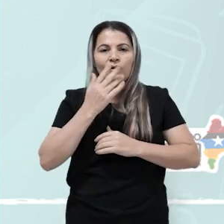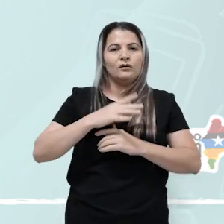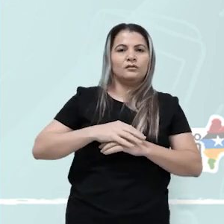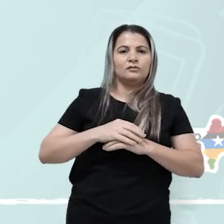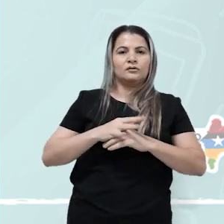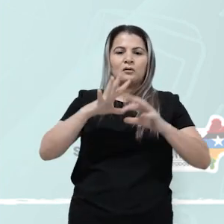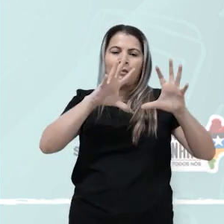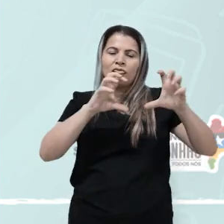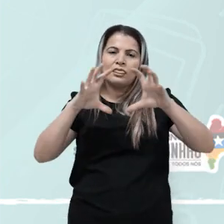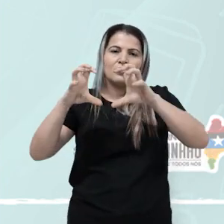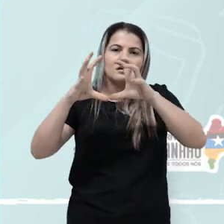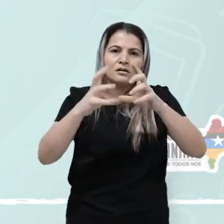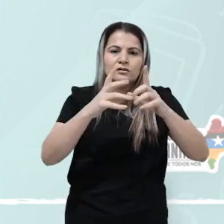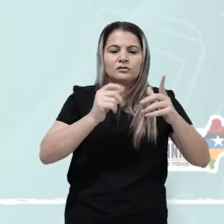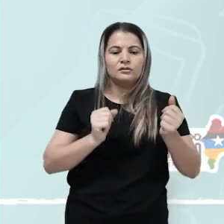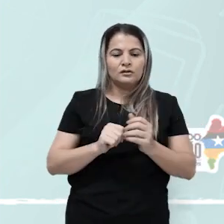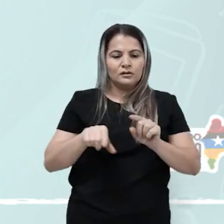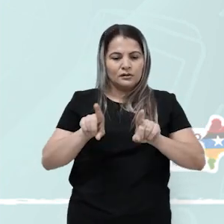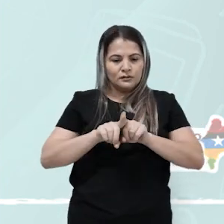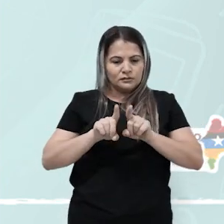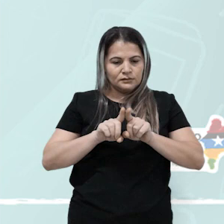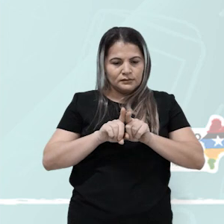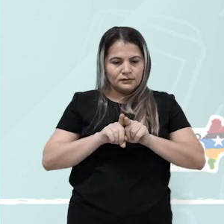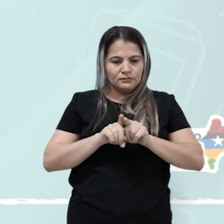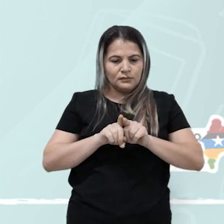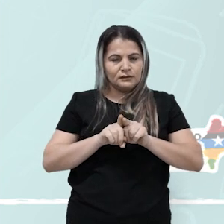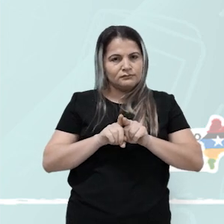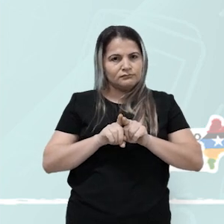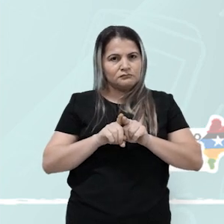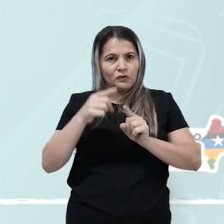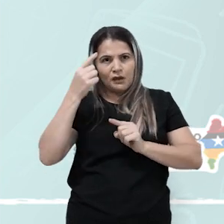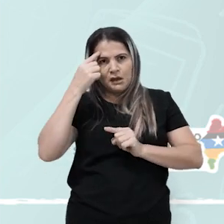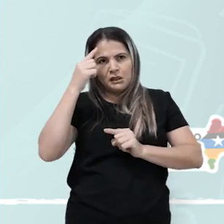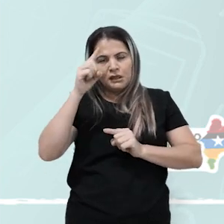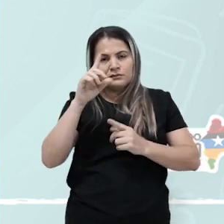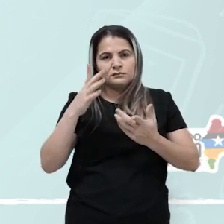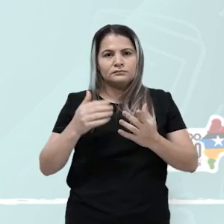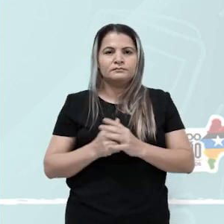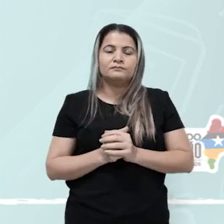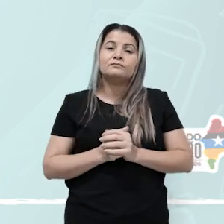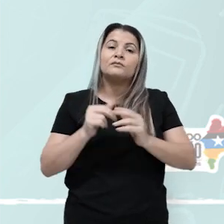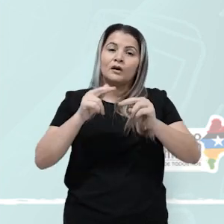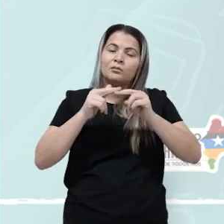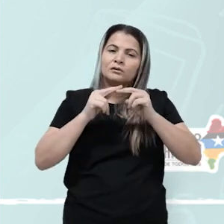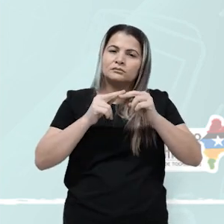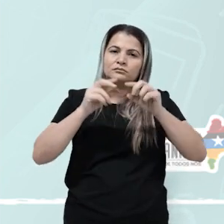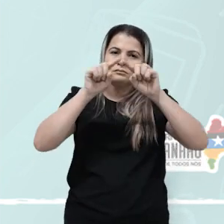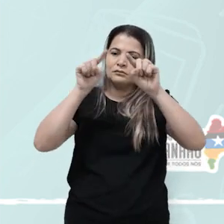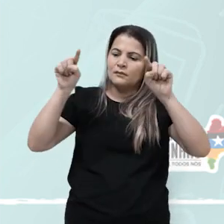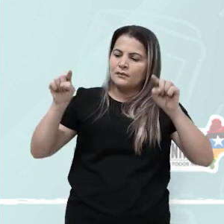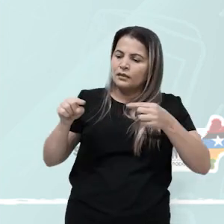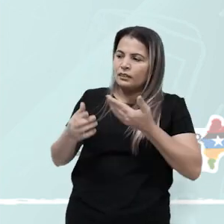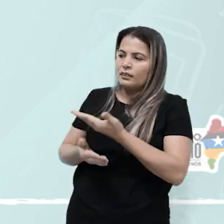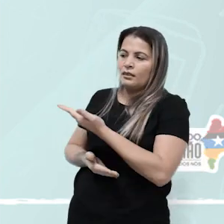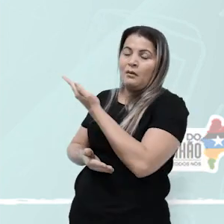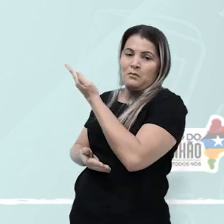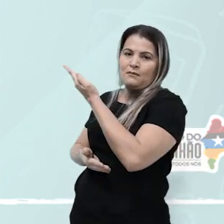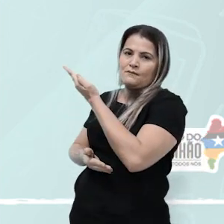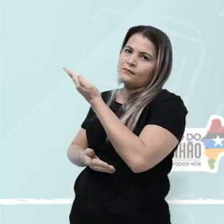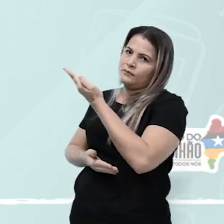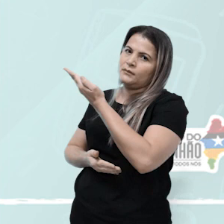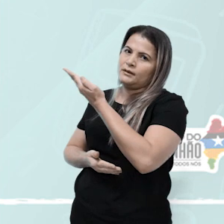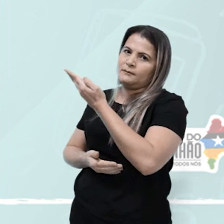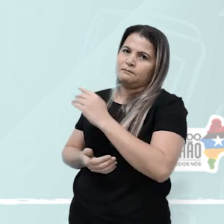origin, material e purpose. Por isso que eu coloquei para vocês aqui o diagrama, a imagem para ajudar na